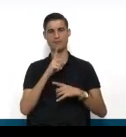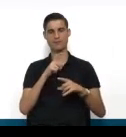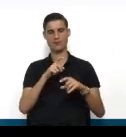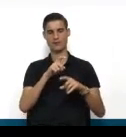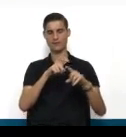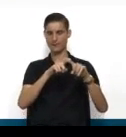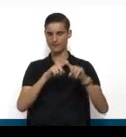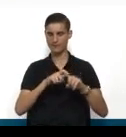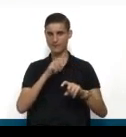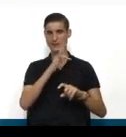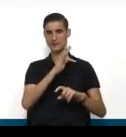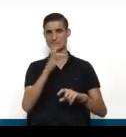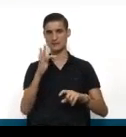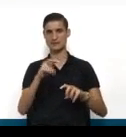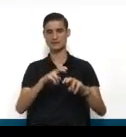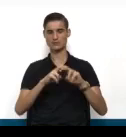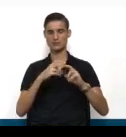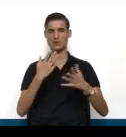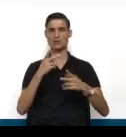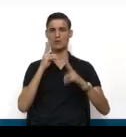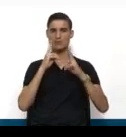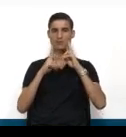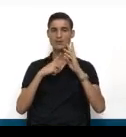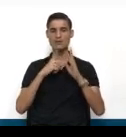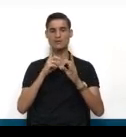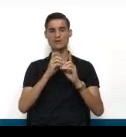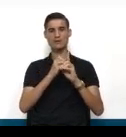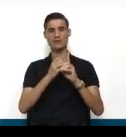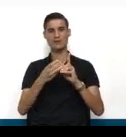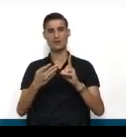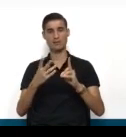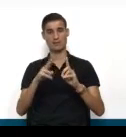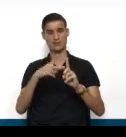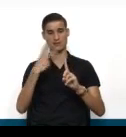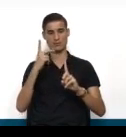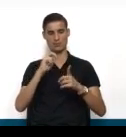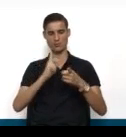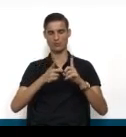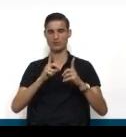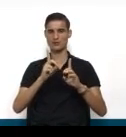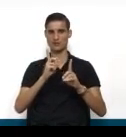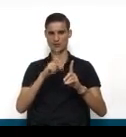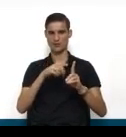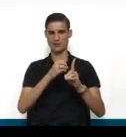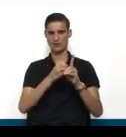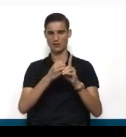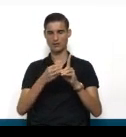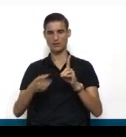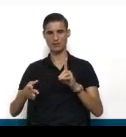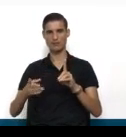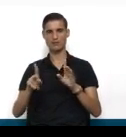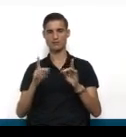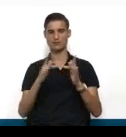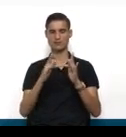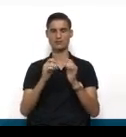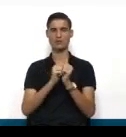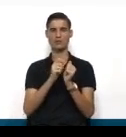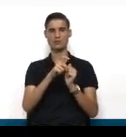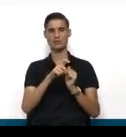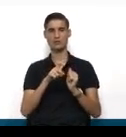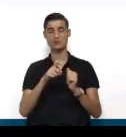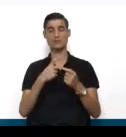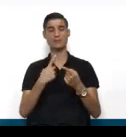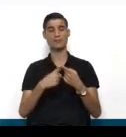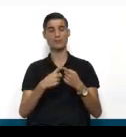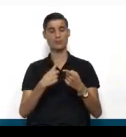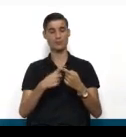t. Então, aqui eu encontrei agora a derivada de segunda ordem, né? A segunda derivada em relação a x. Por quê? Porque